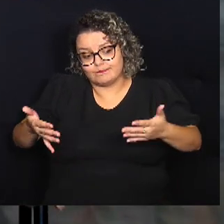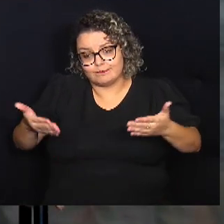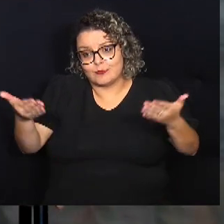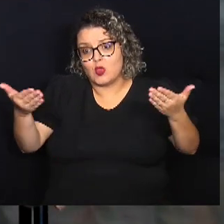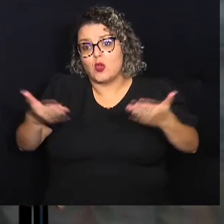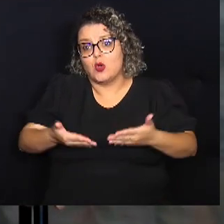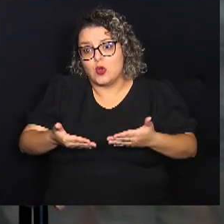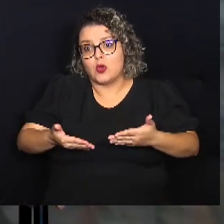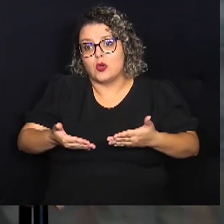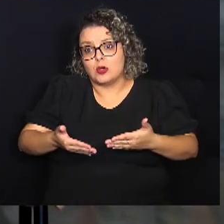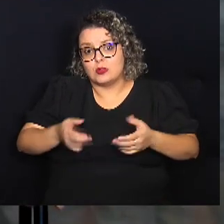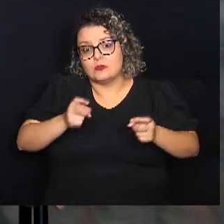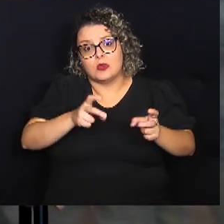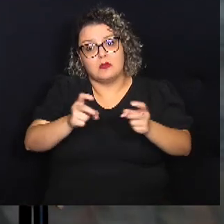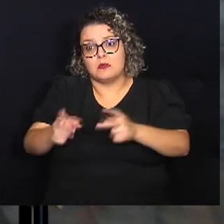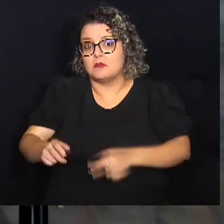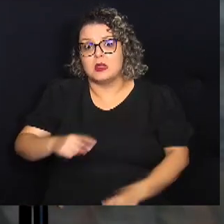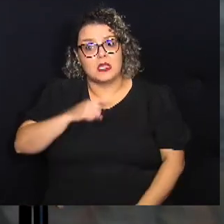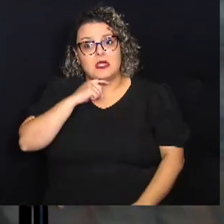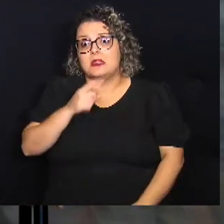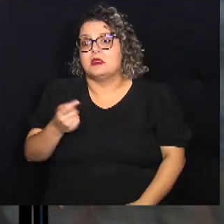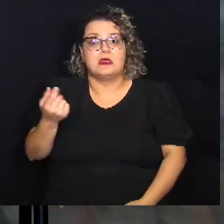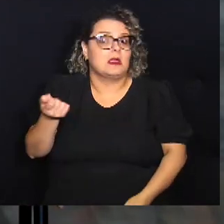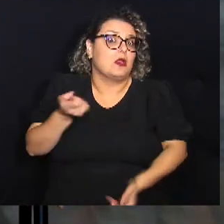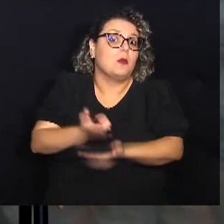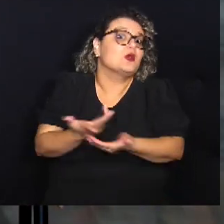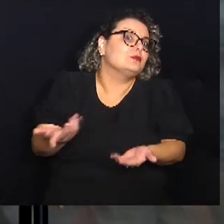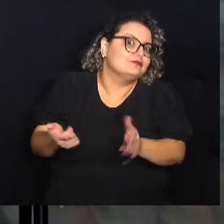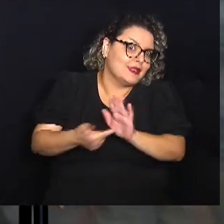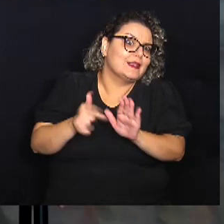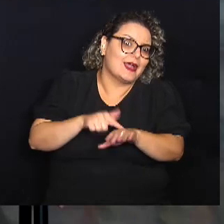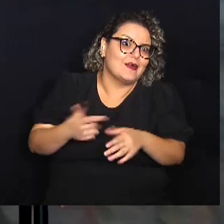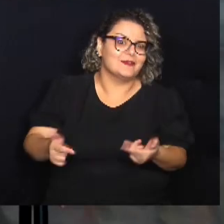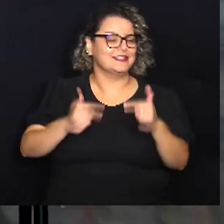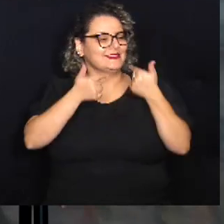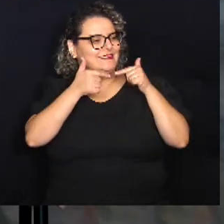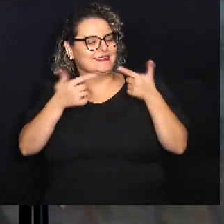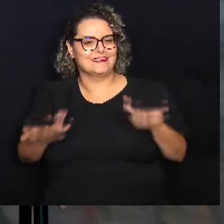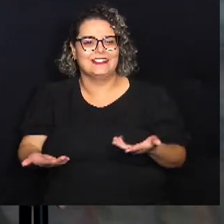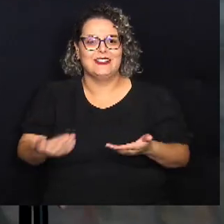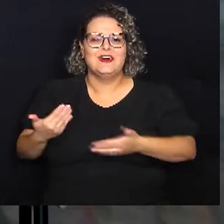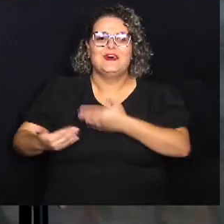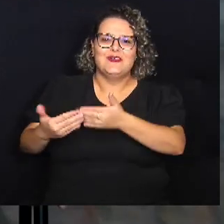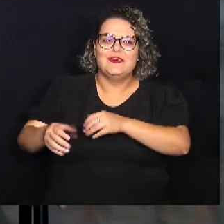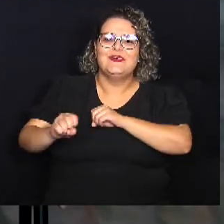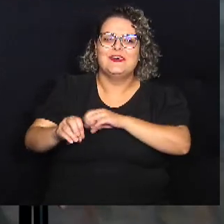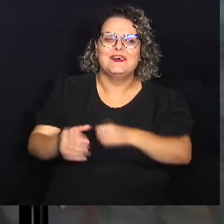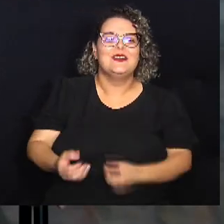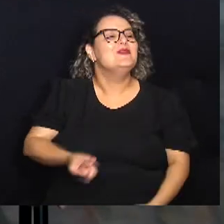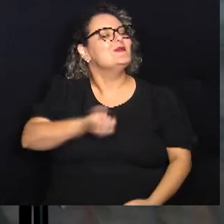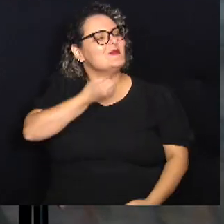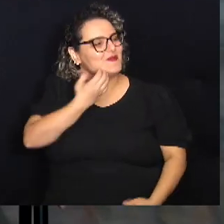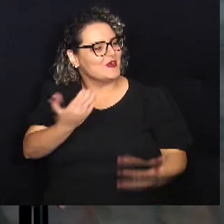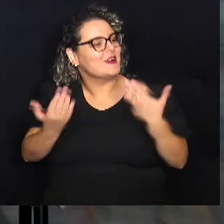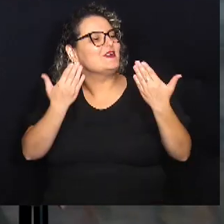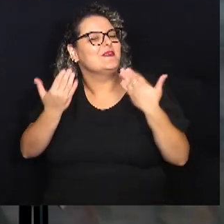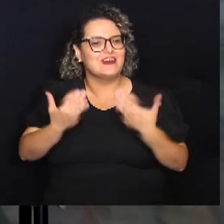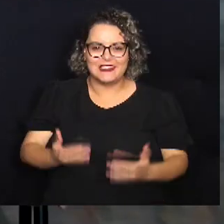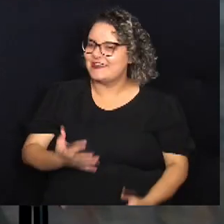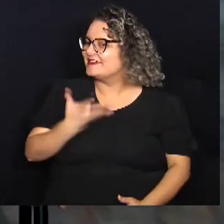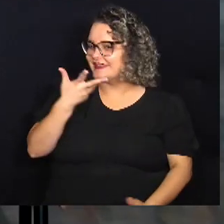vendi bastante, mas ninguém comprou. Então, o processo de ensino, ele necessariamente Bela comparação, professora. Tem